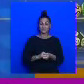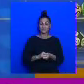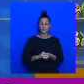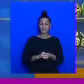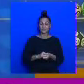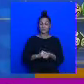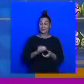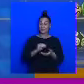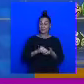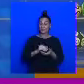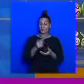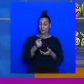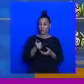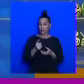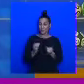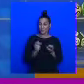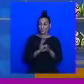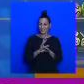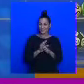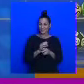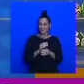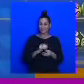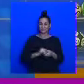Falta pouco, faltam apenas 2 números.